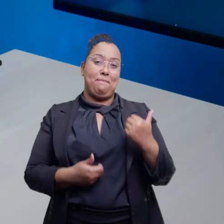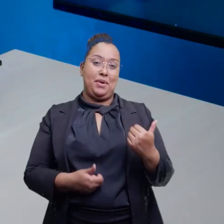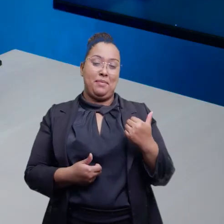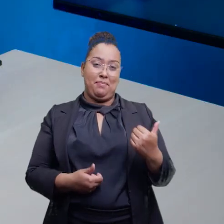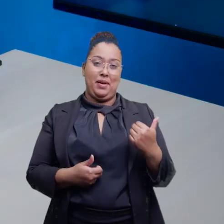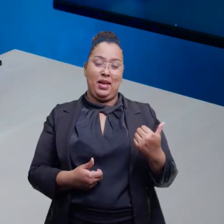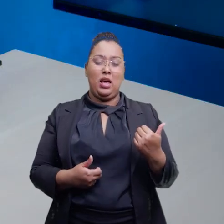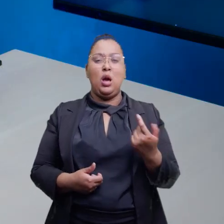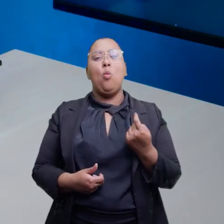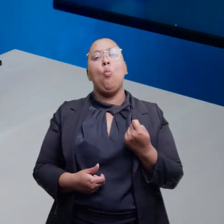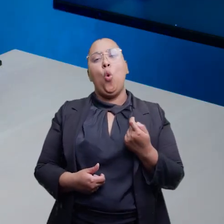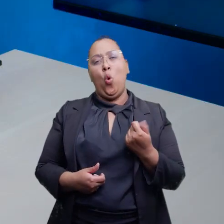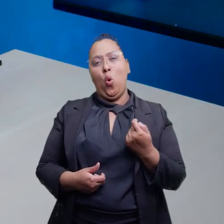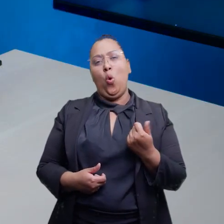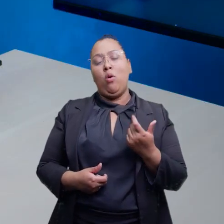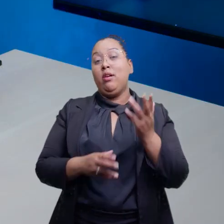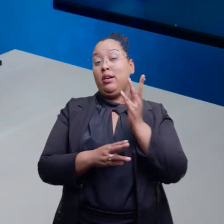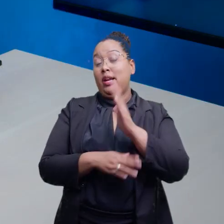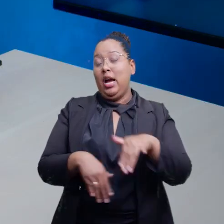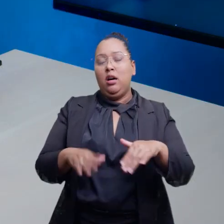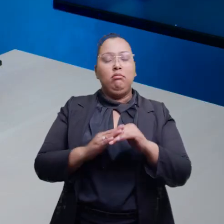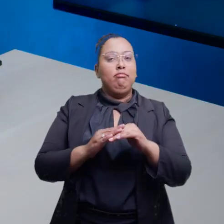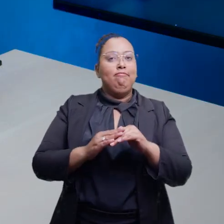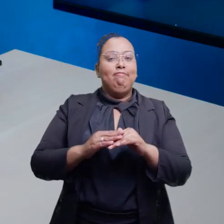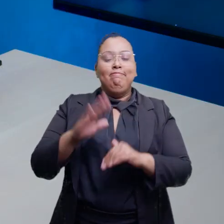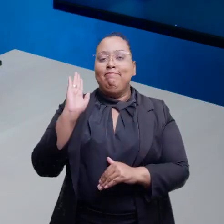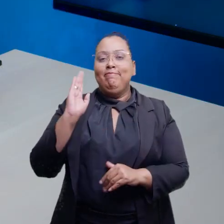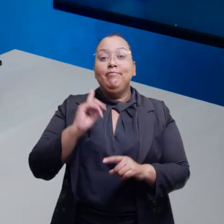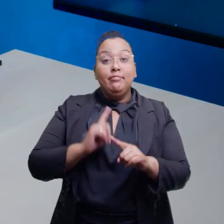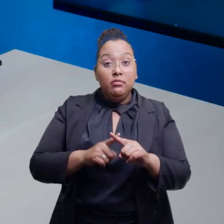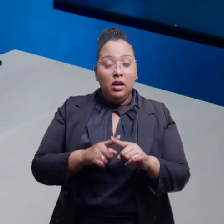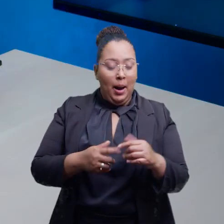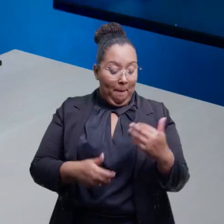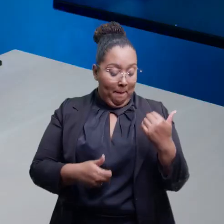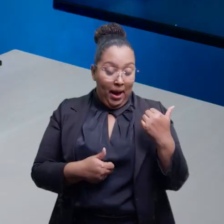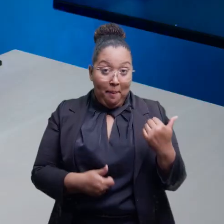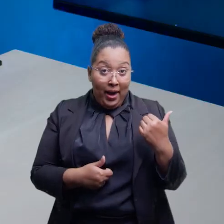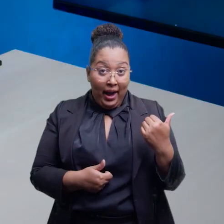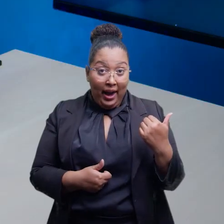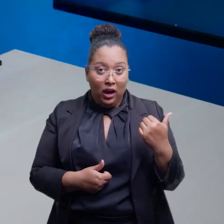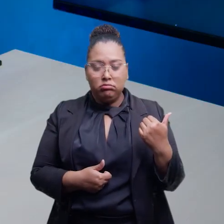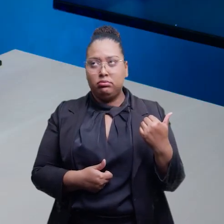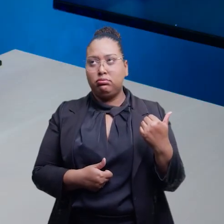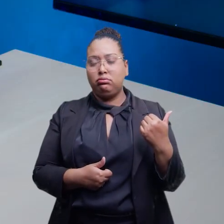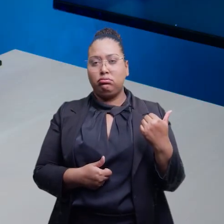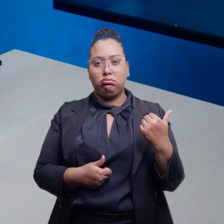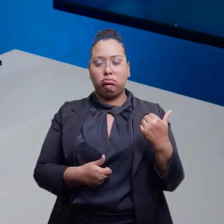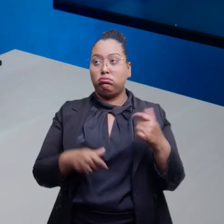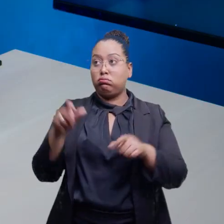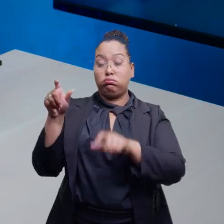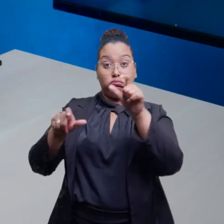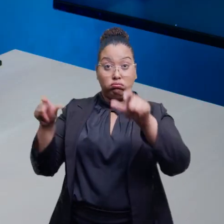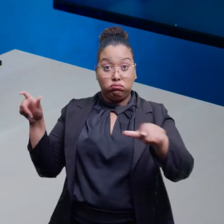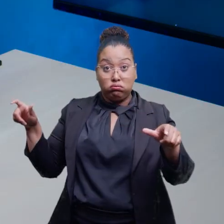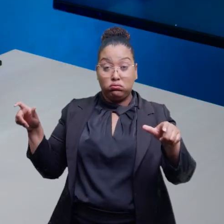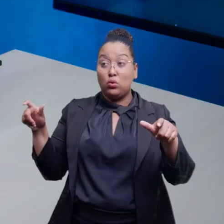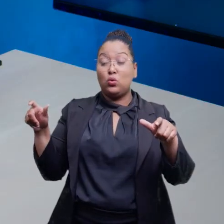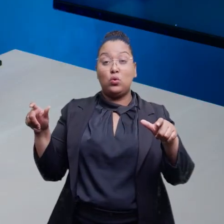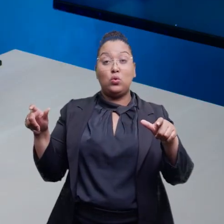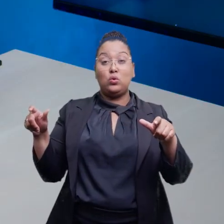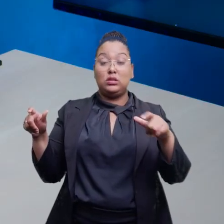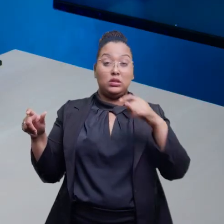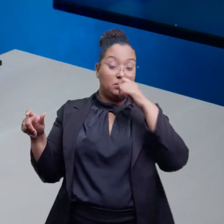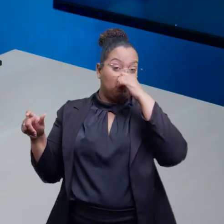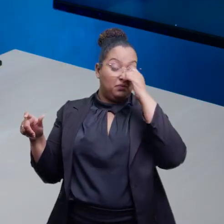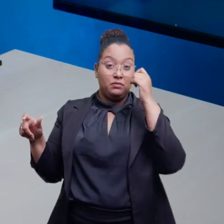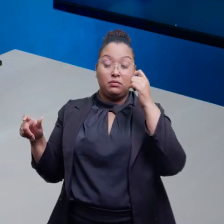fica sabendo menos do que quando acontece com crianças, né? Porque os bebês, via de regra, as pessoas quando não